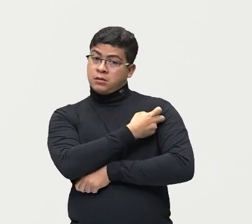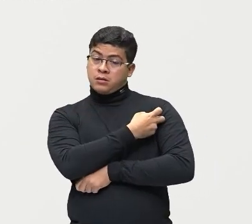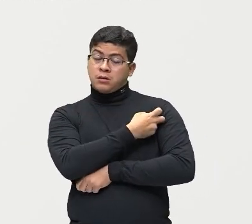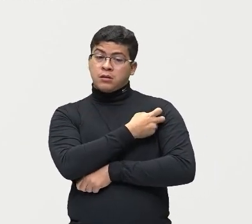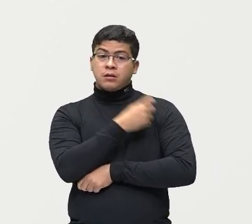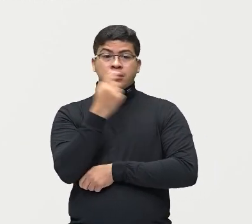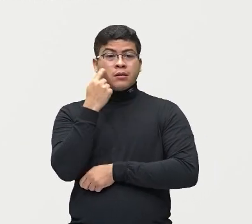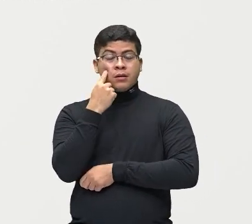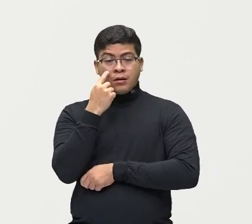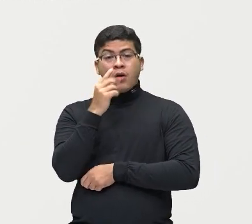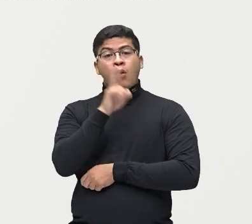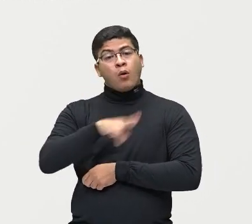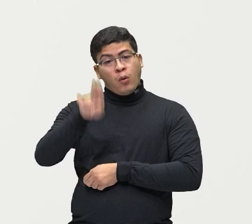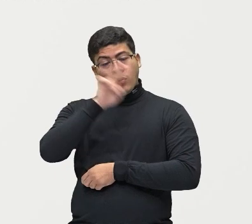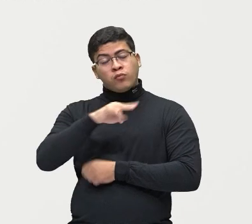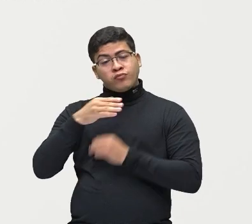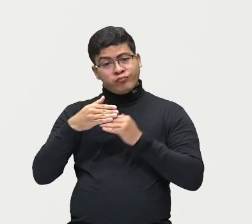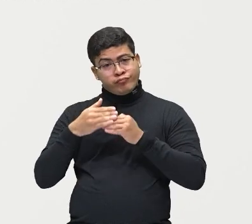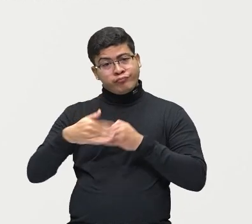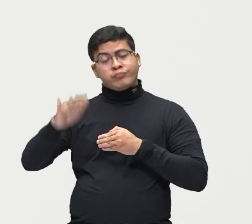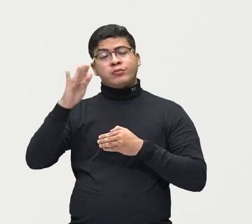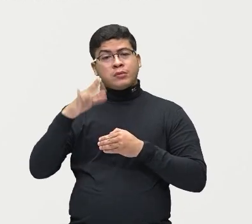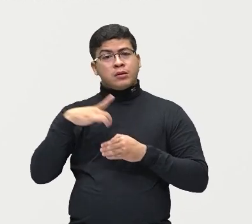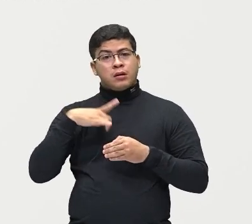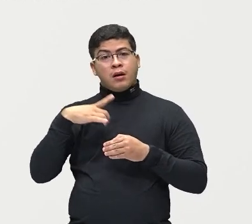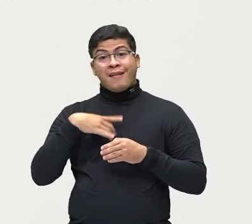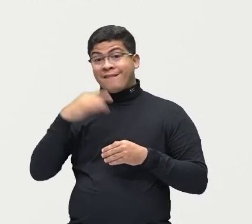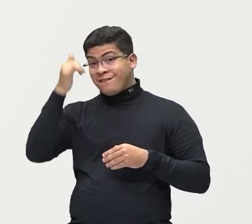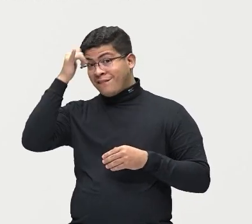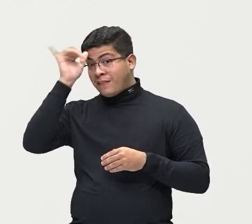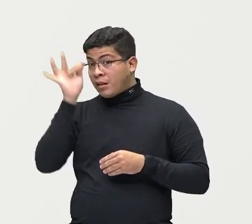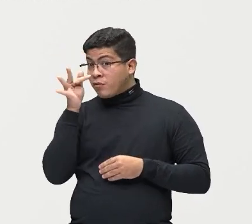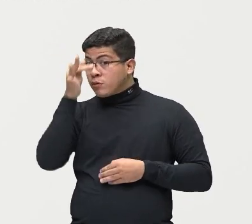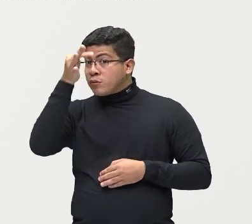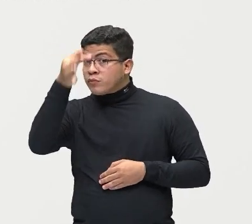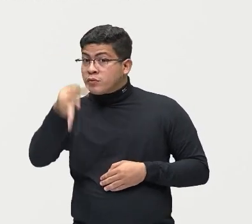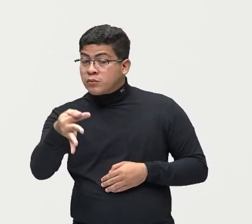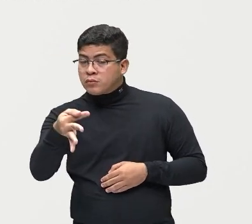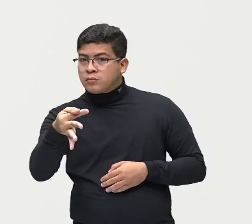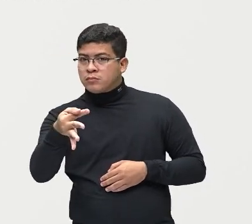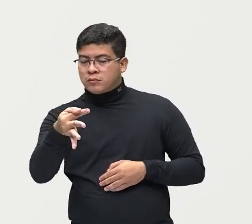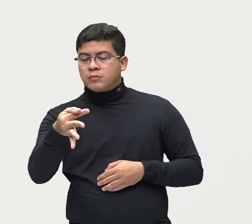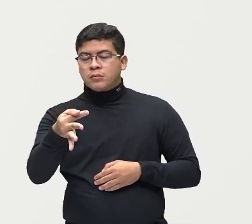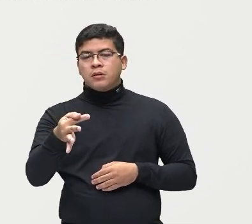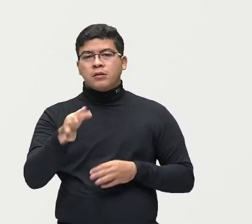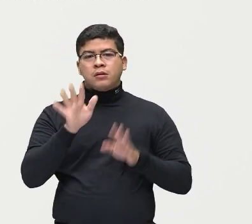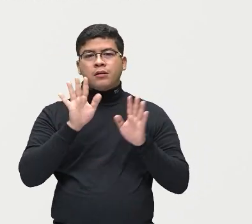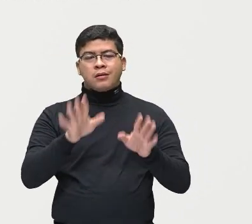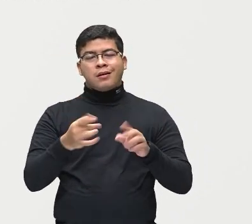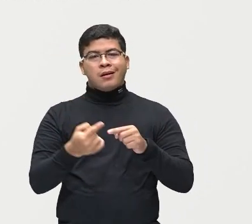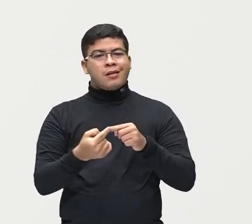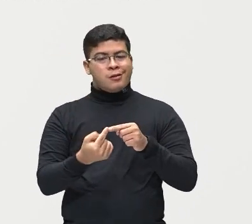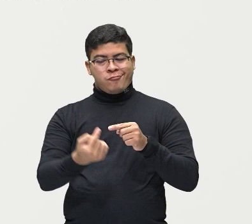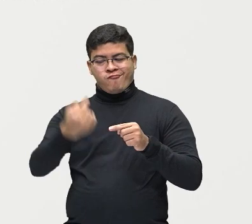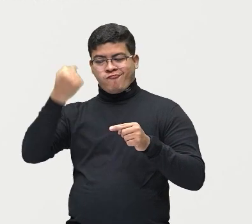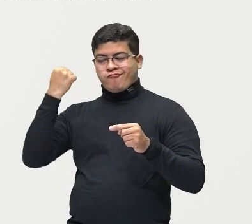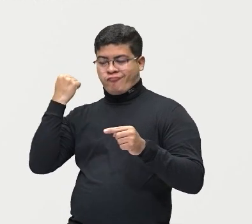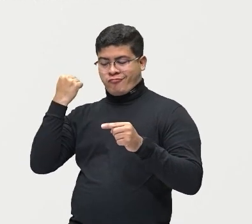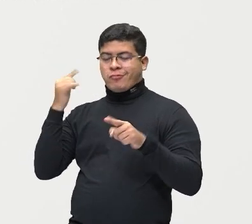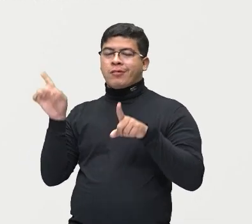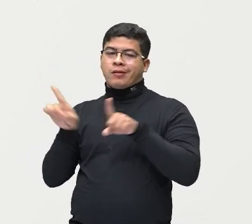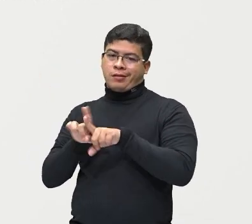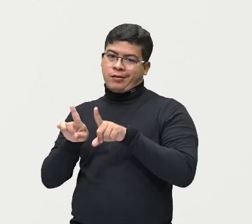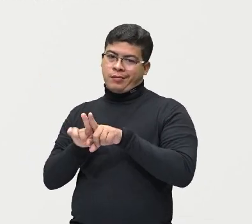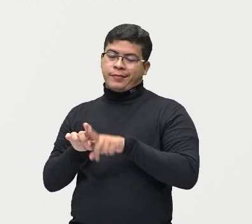passou a ser utilizada, né? Porque ela acabava prevenindo a doença também lá na sua fase inicial, tá? E aqui a gente tem